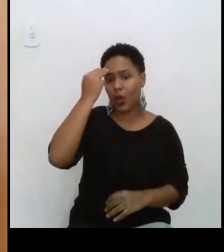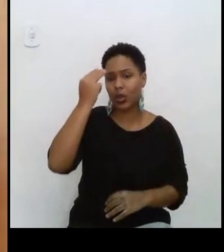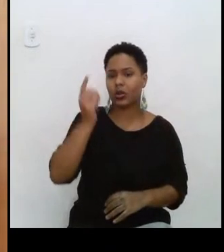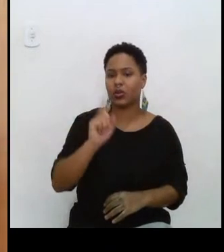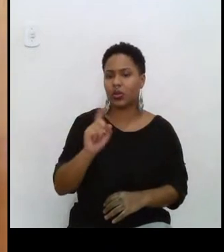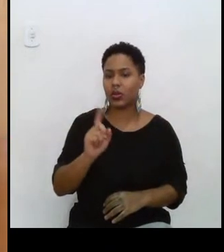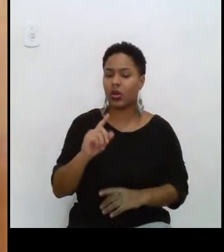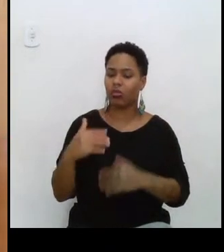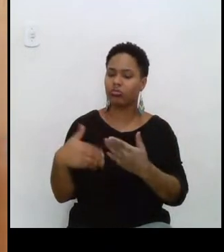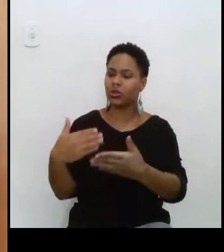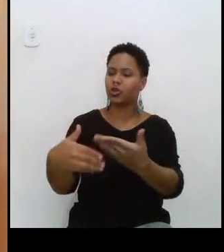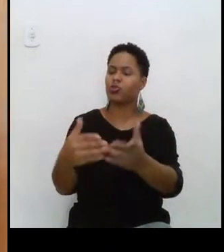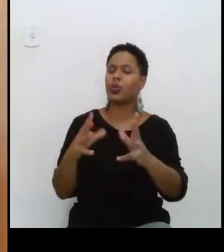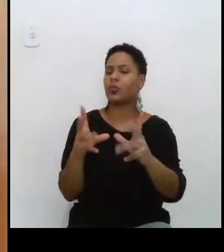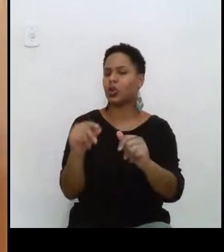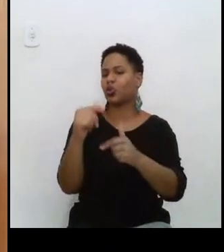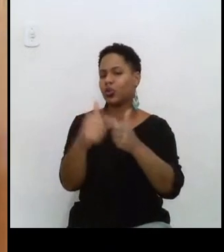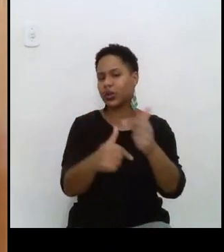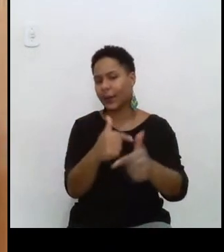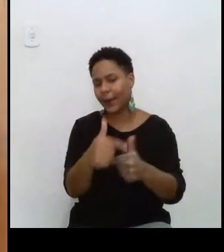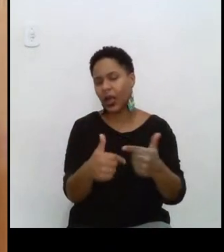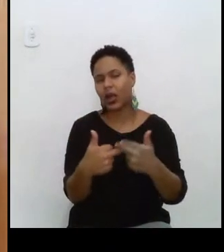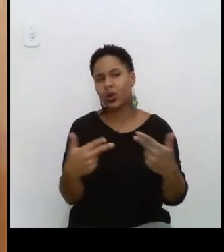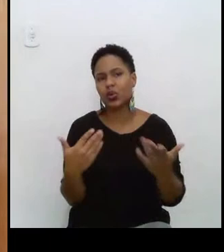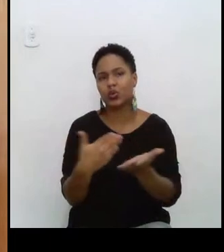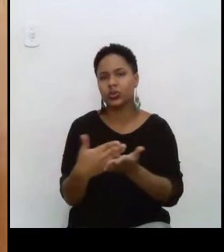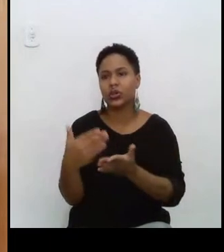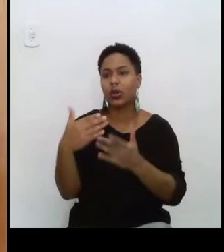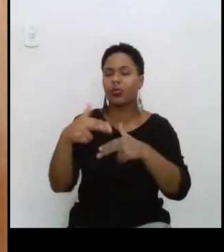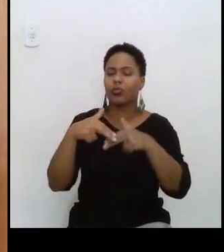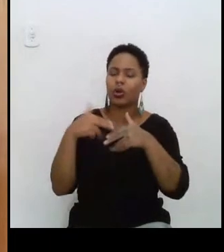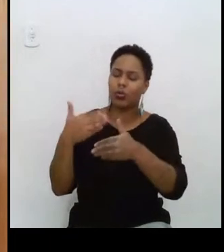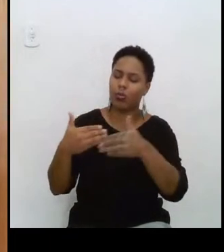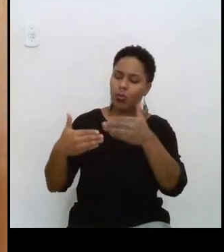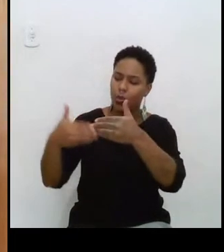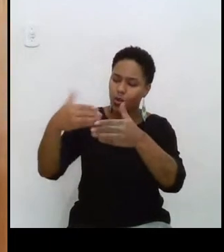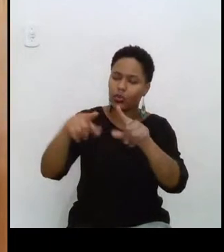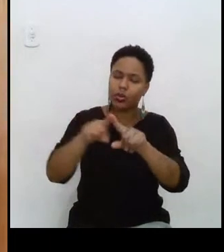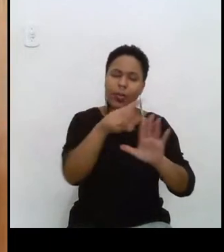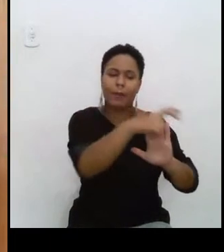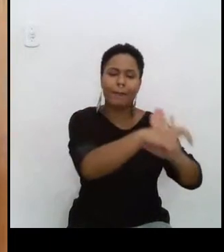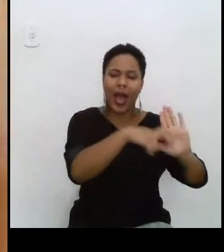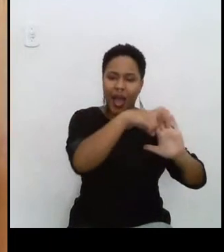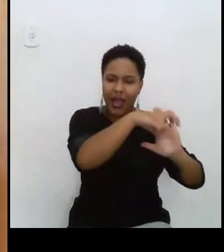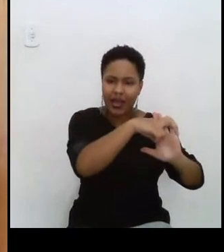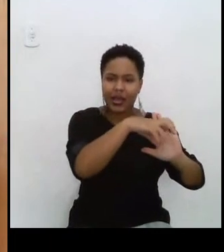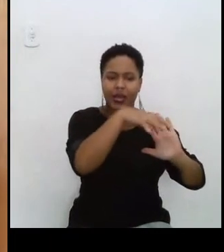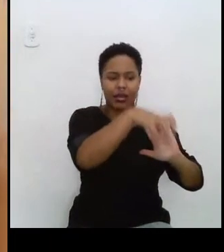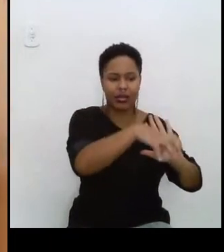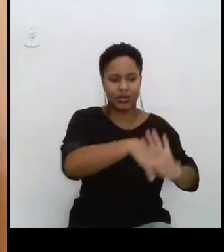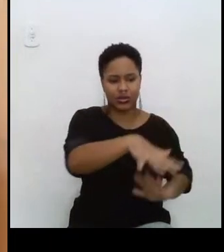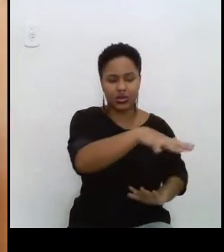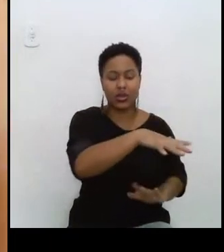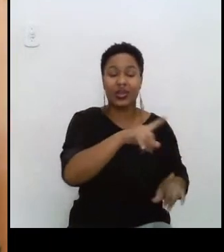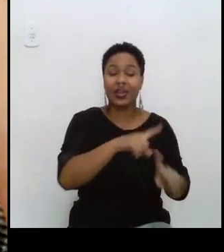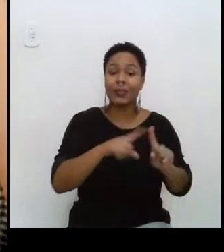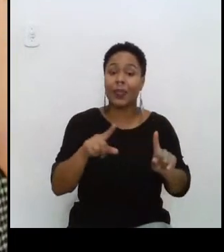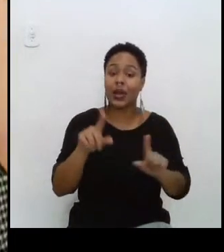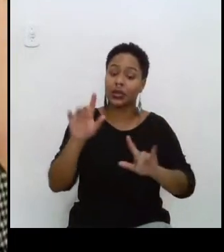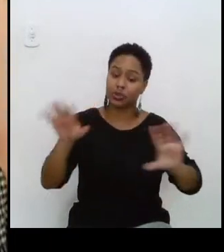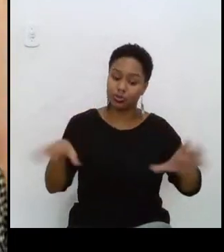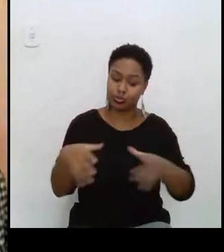deve Parque se não quer conta manter com essa organizacional e conectivos artístico que